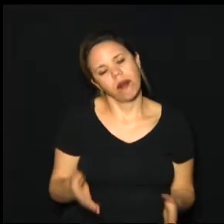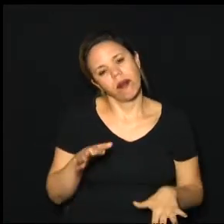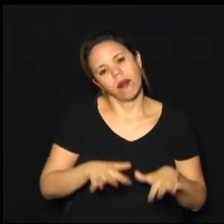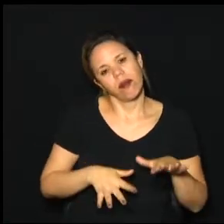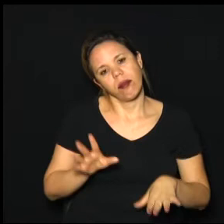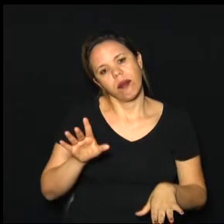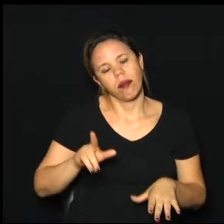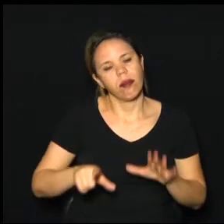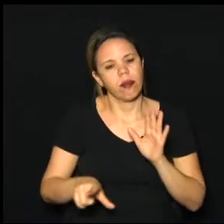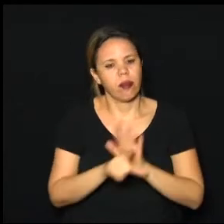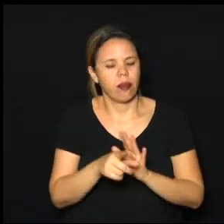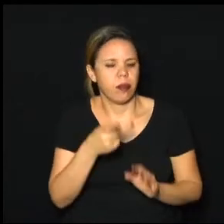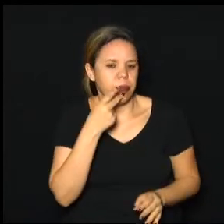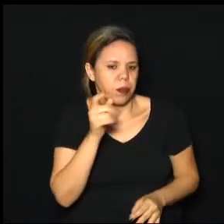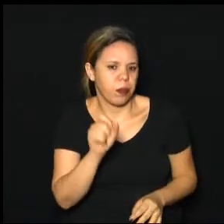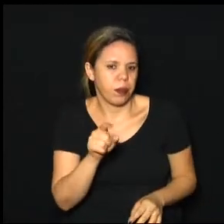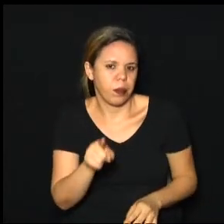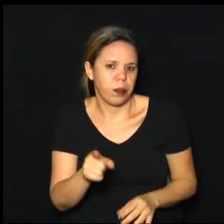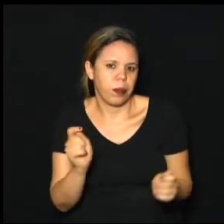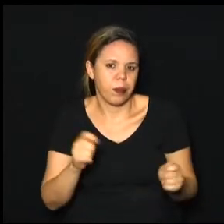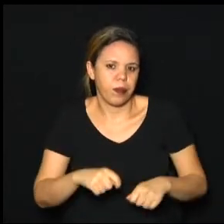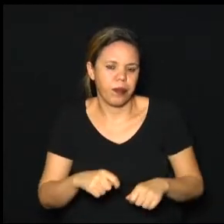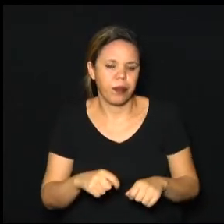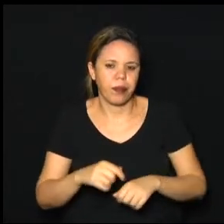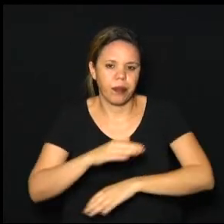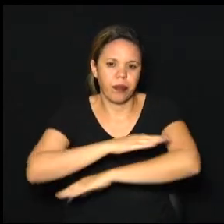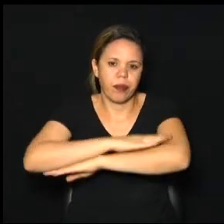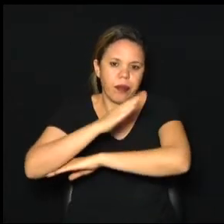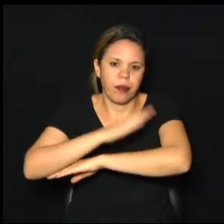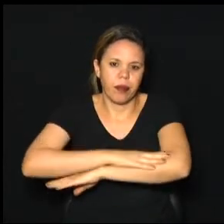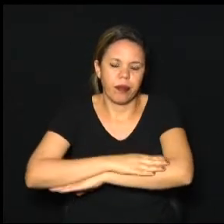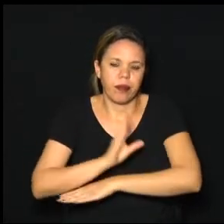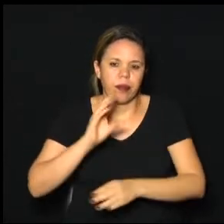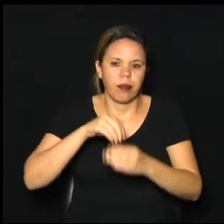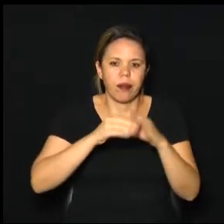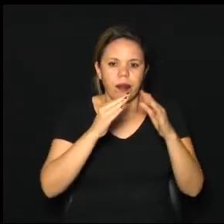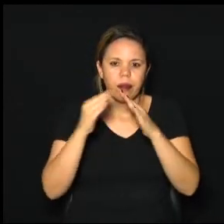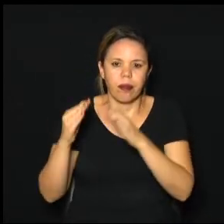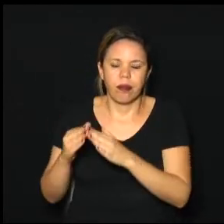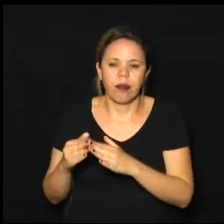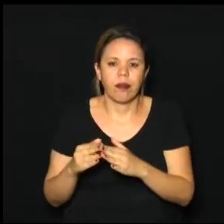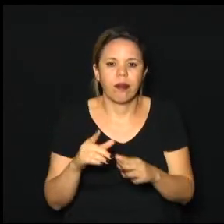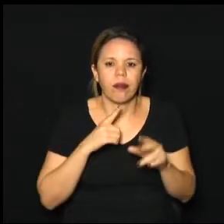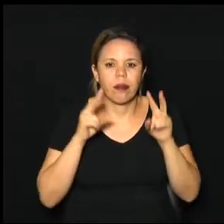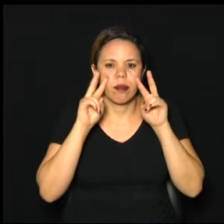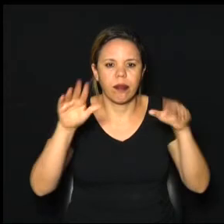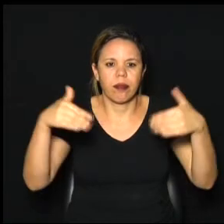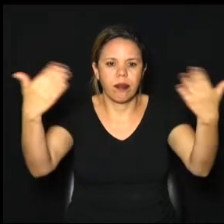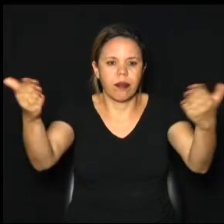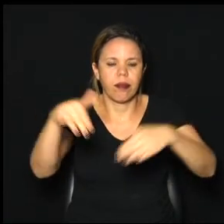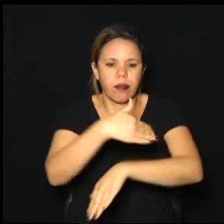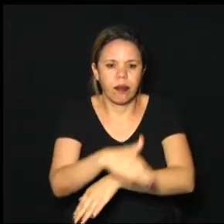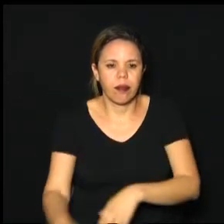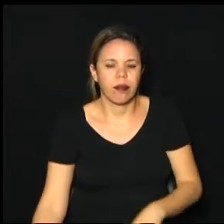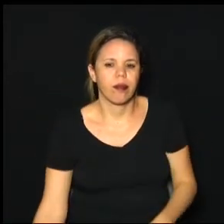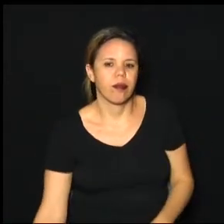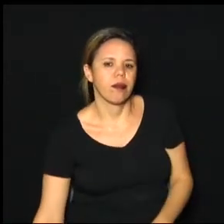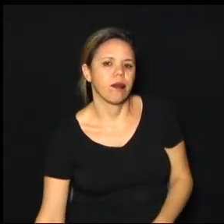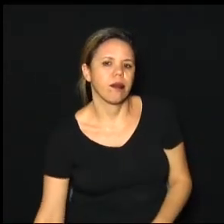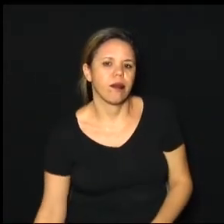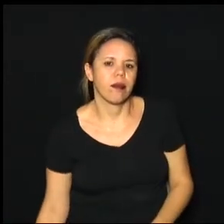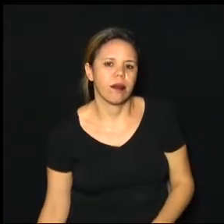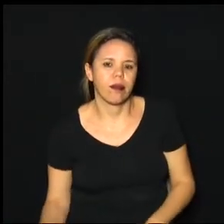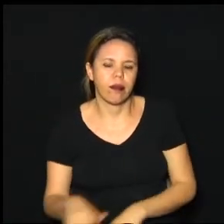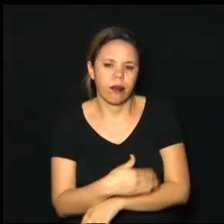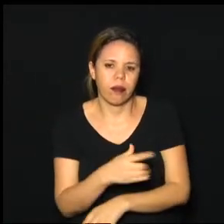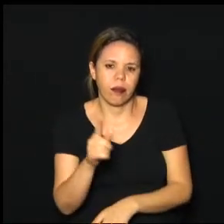lei queira dizer que você pode colocar janelas residenciais, essas que têm visão para a rua. Ok? Então, nessas que têm visão para a